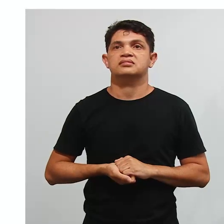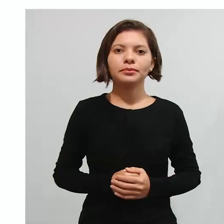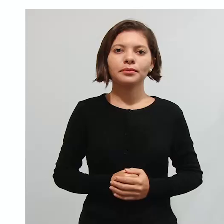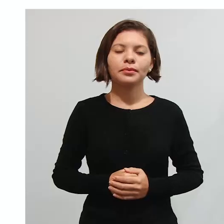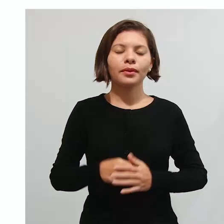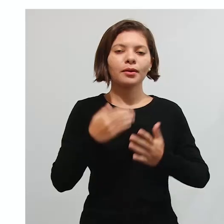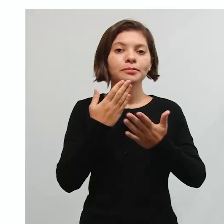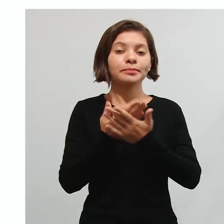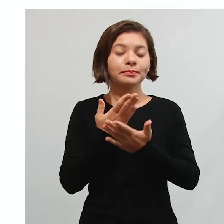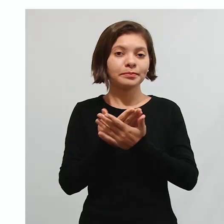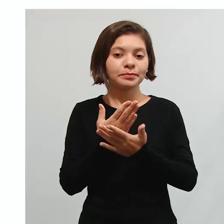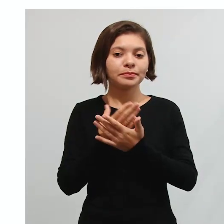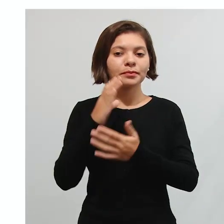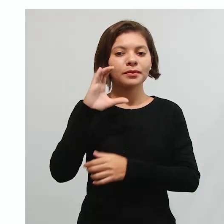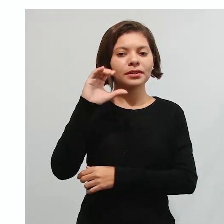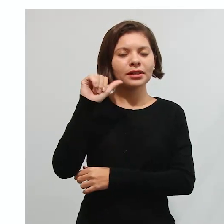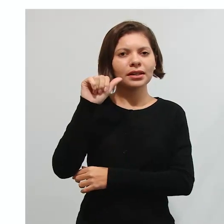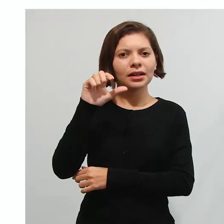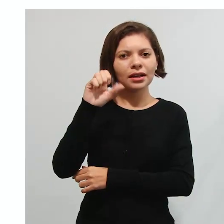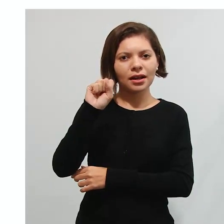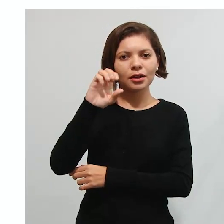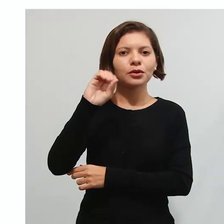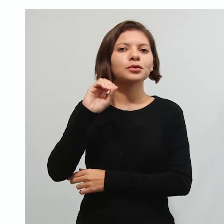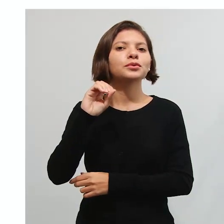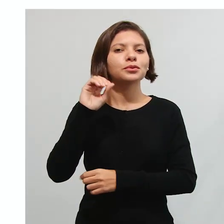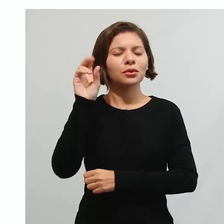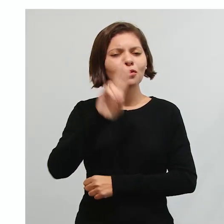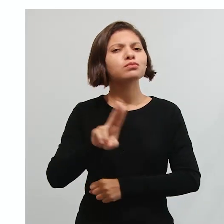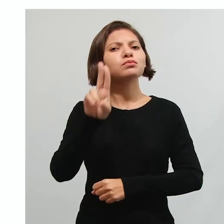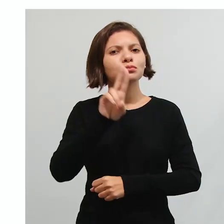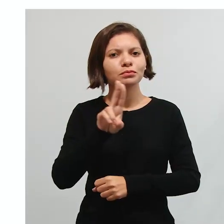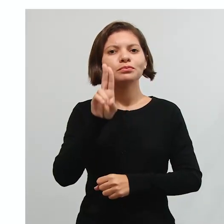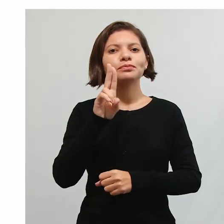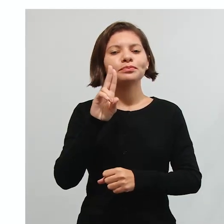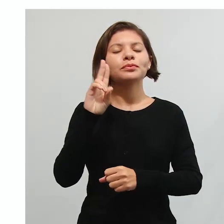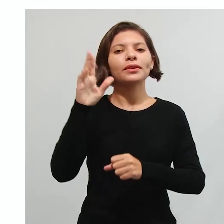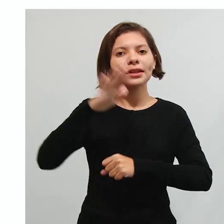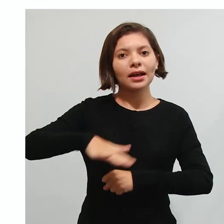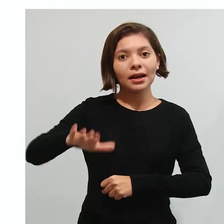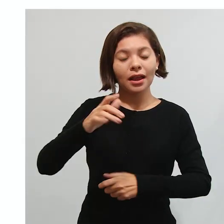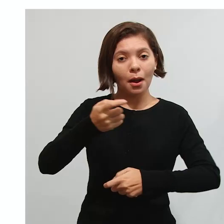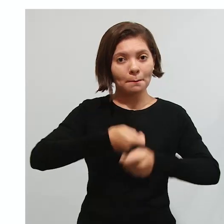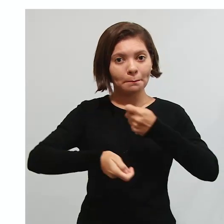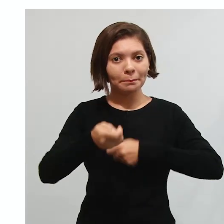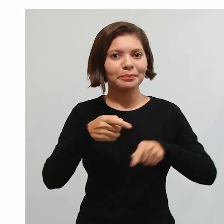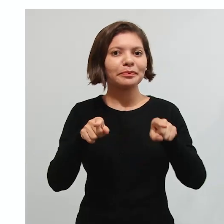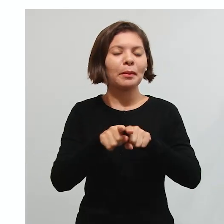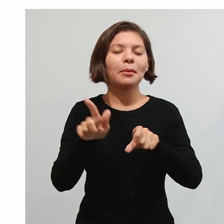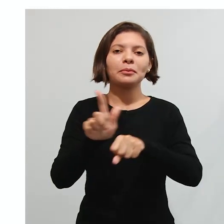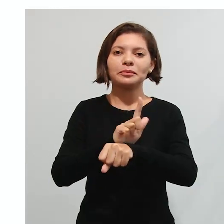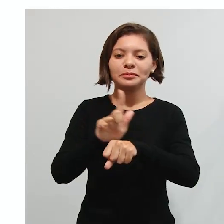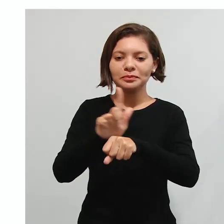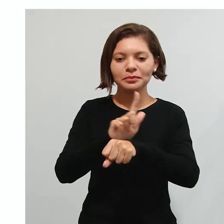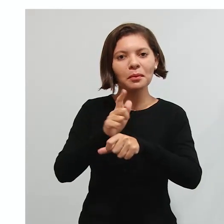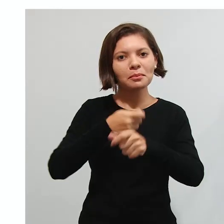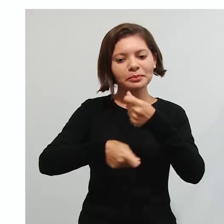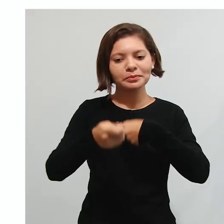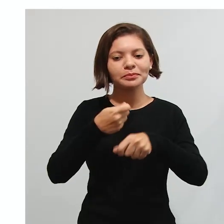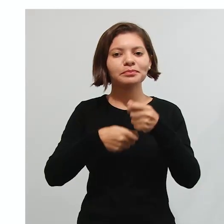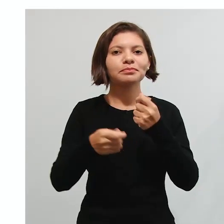isso o estudo de caso estudo de caso é muito usado também nas Ciências Sociais na administração né na